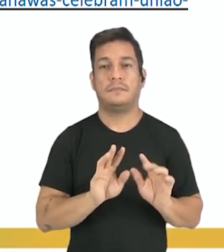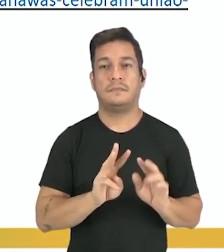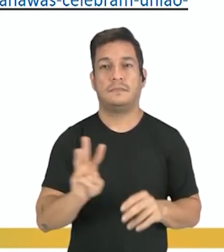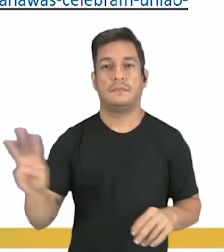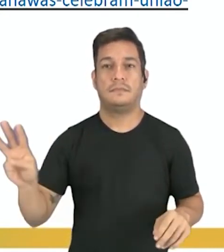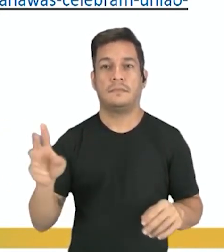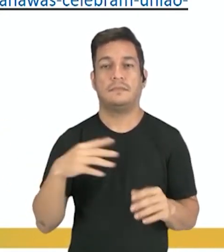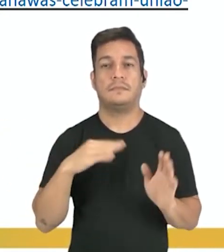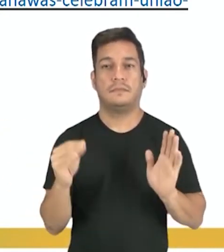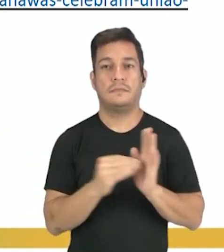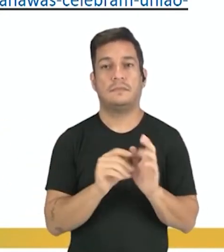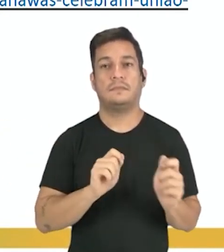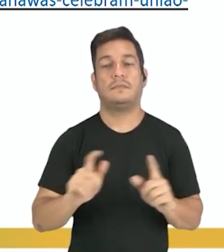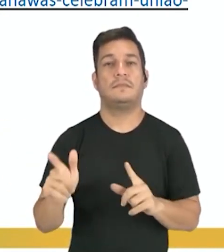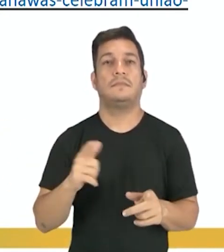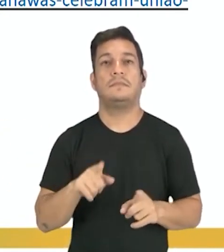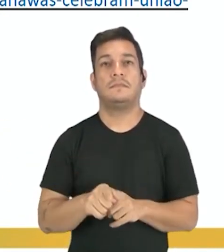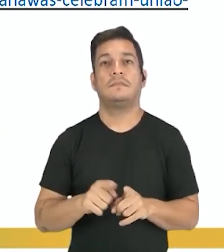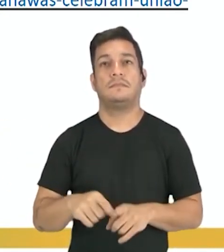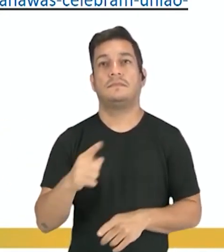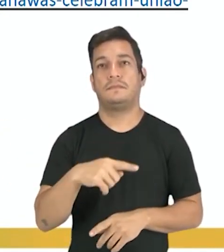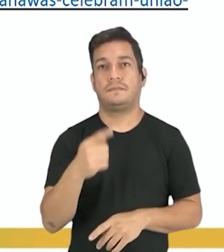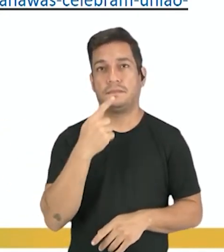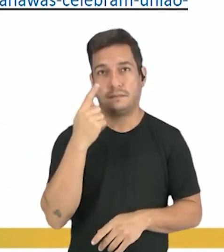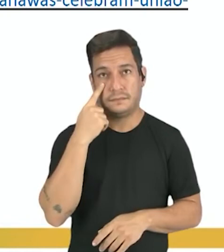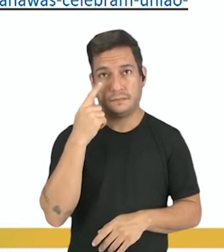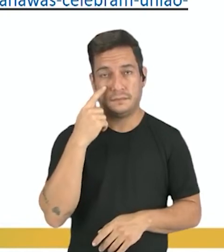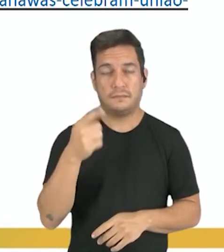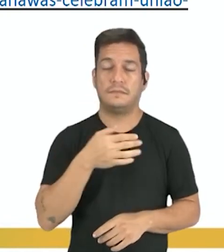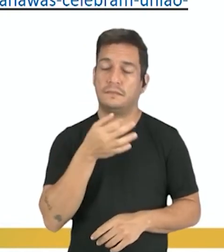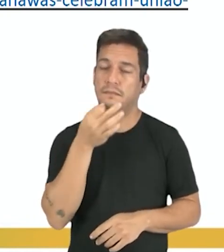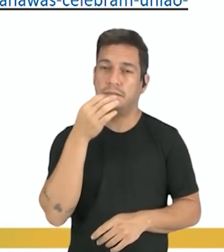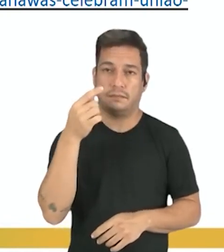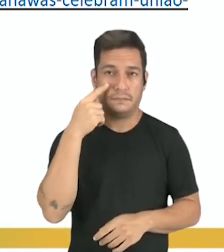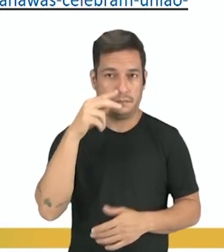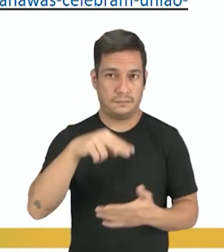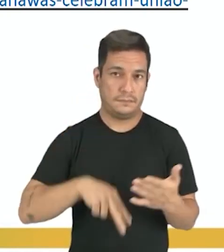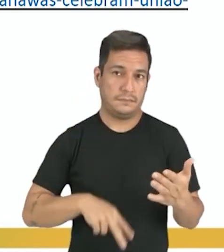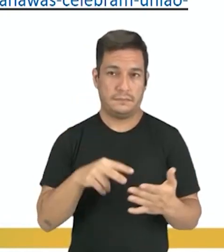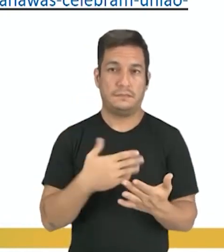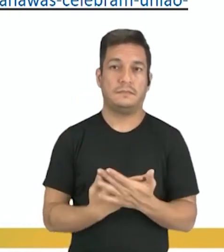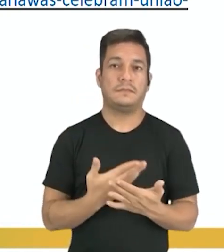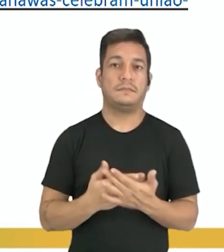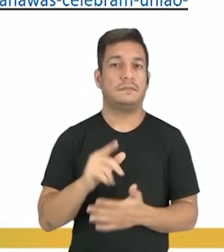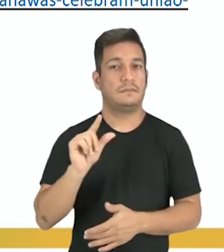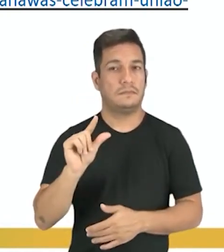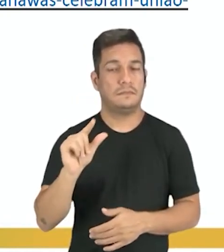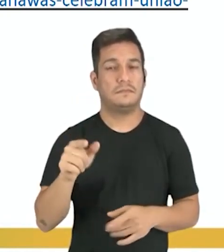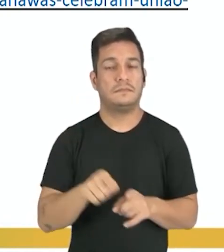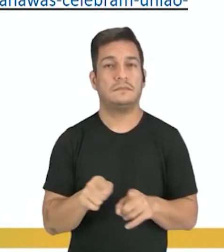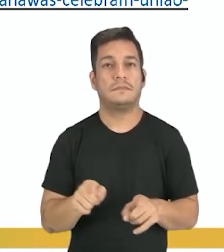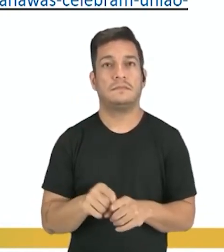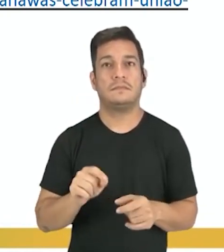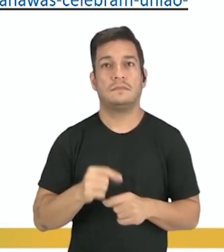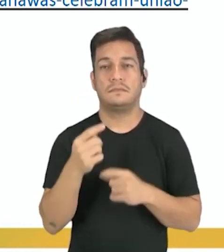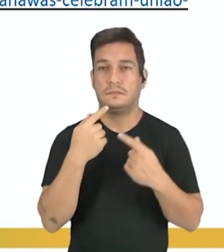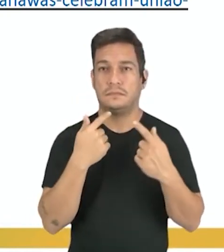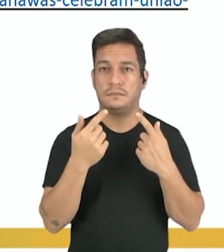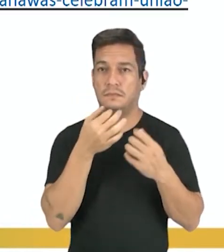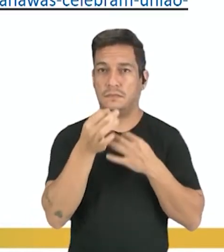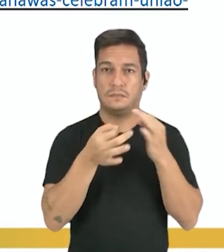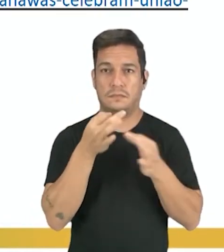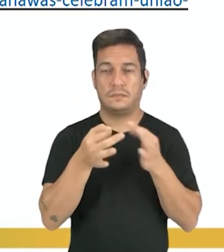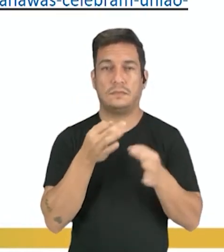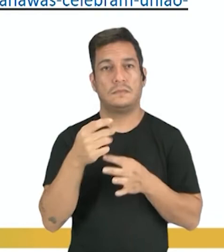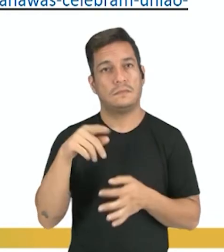eu vou colocar a seguir E aí vocês vão ter que falar dá uma pequena lida né estudar um pouquinho e vai fazer uns comentários